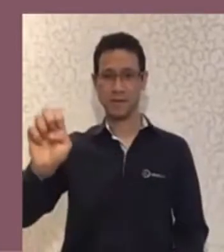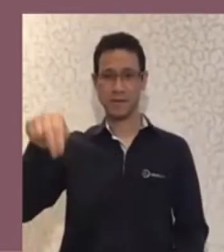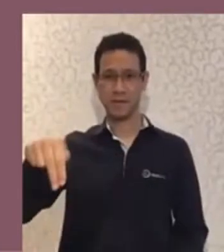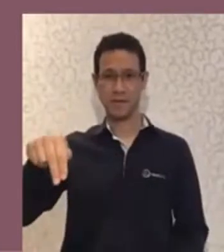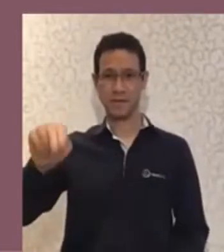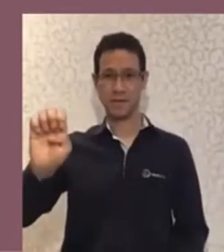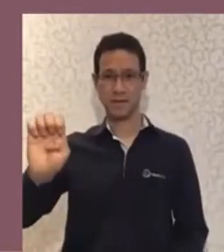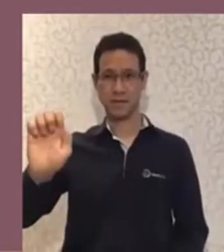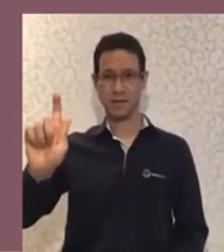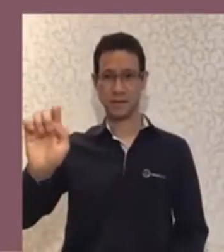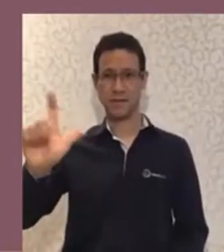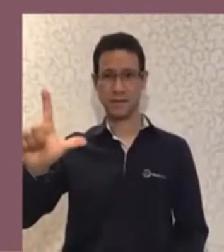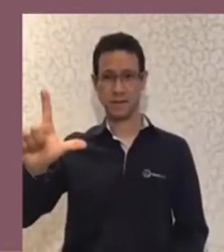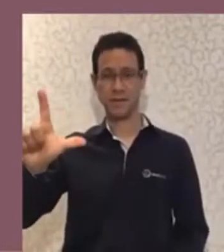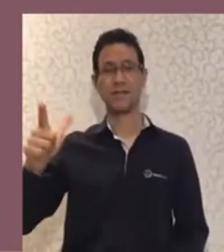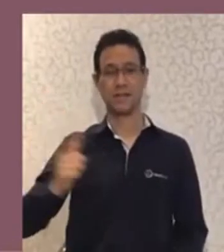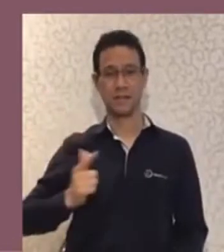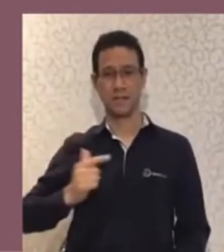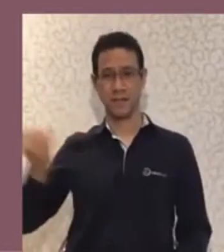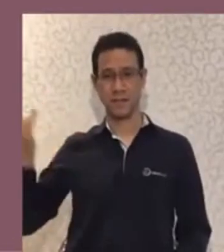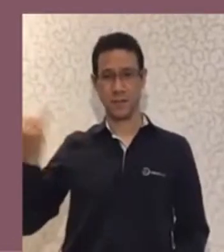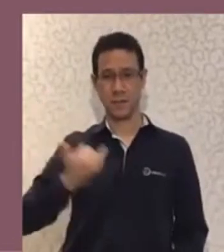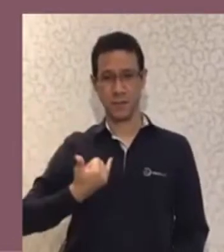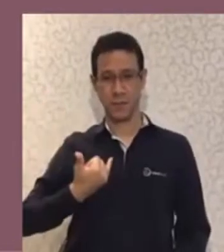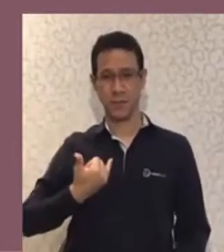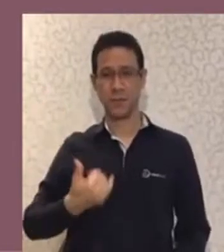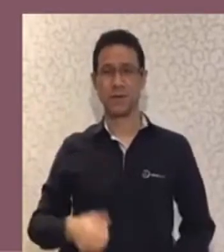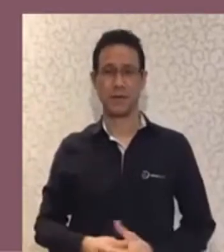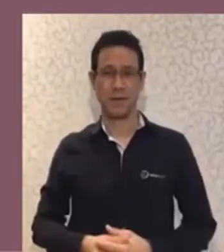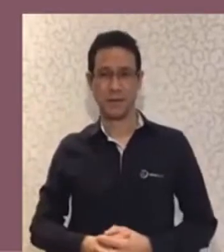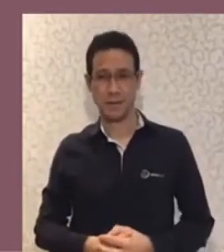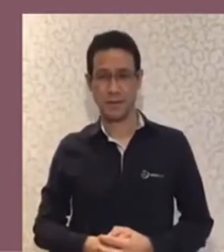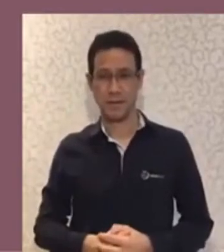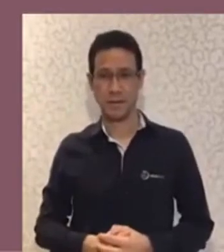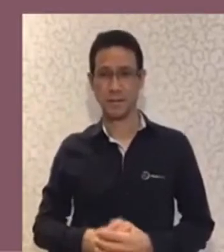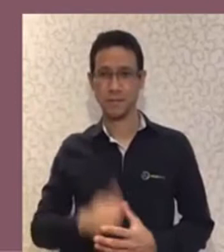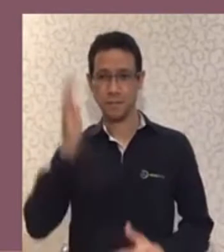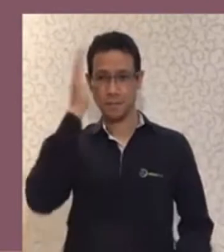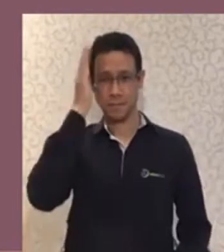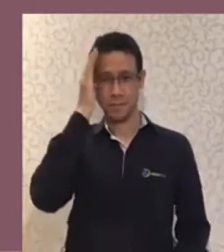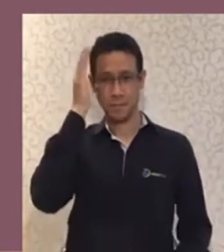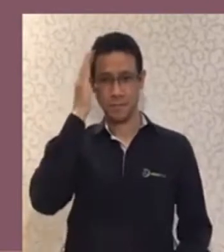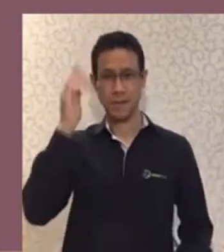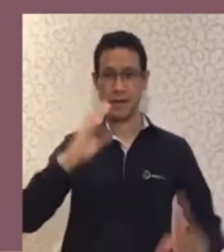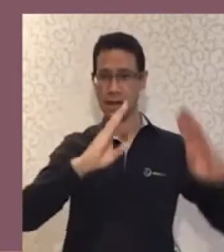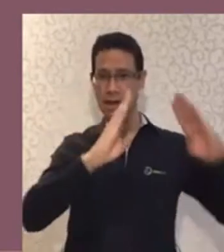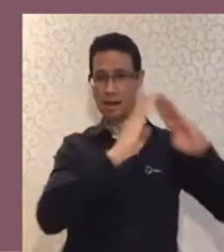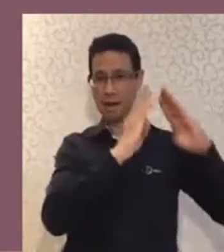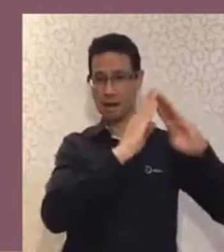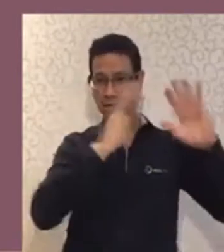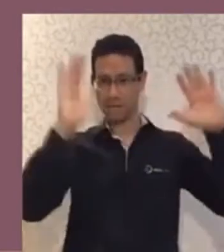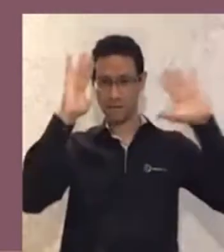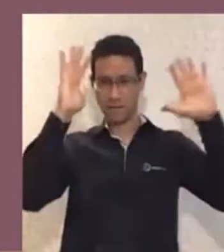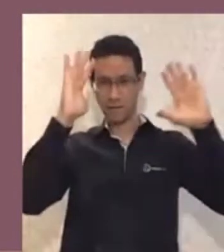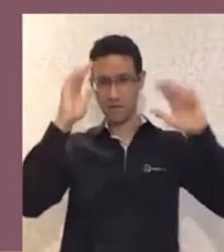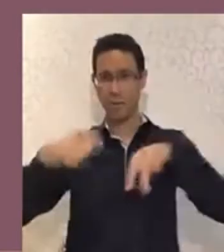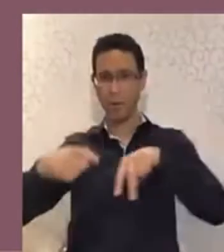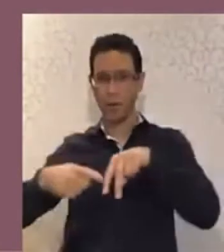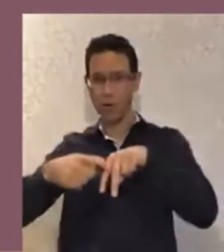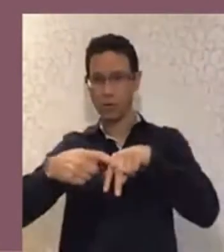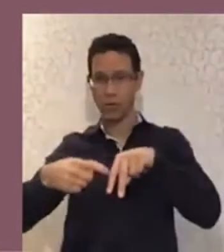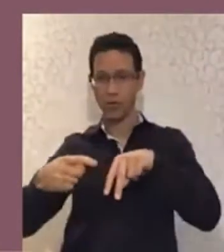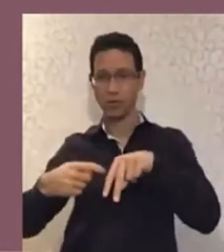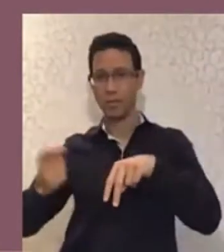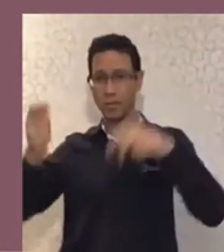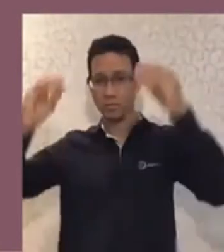de hoje, que diz o seguinte: quando a cabeça está em casa, o joelho não usa chapéu.